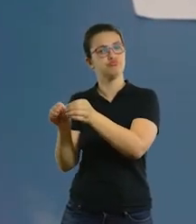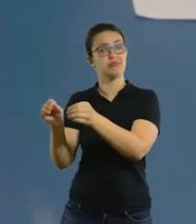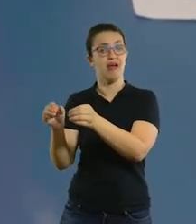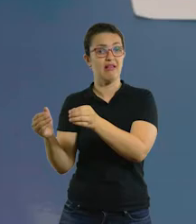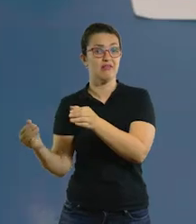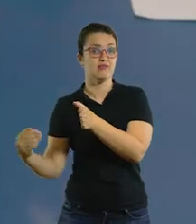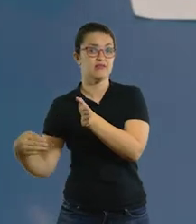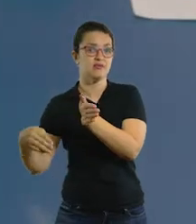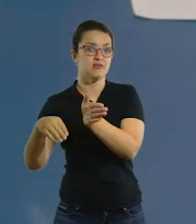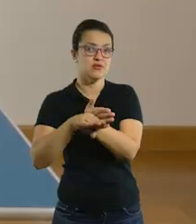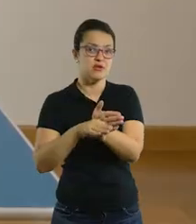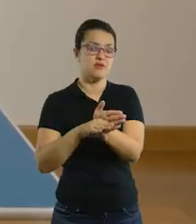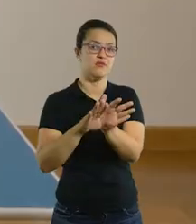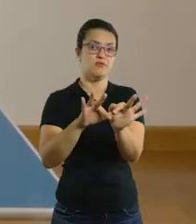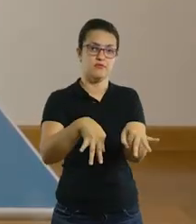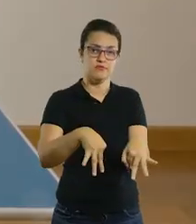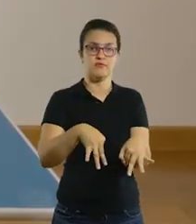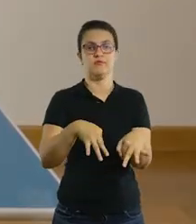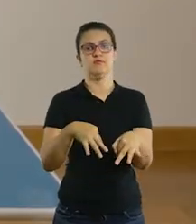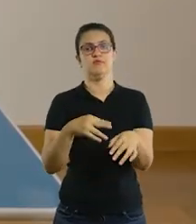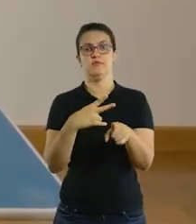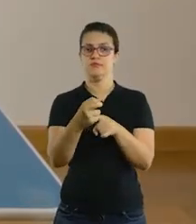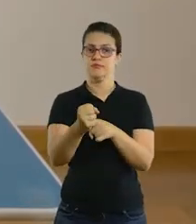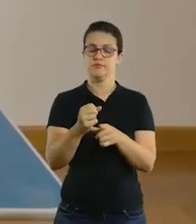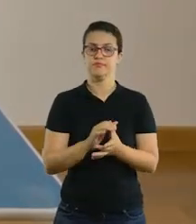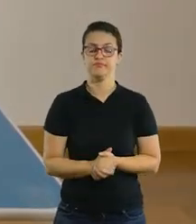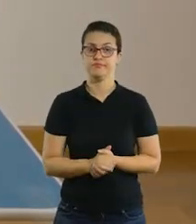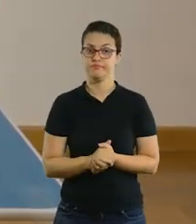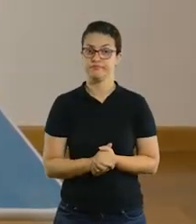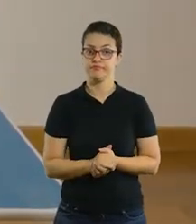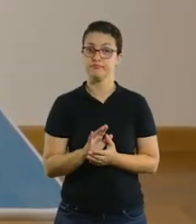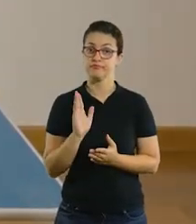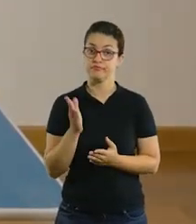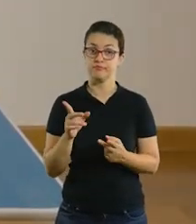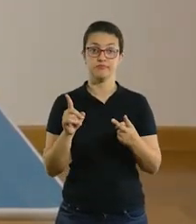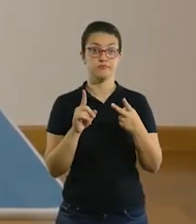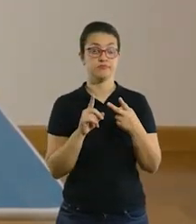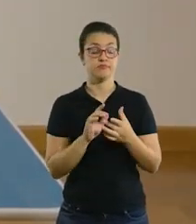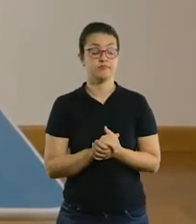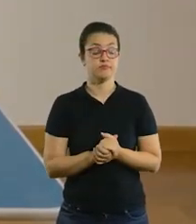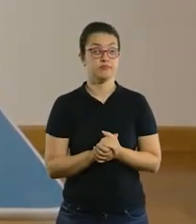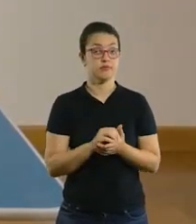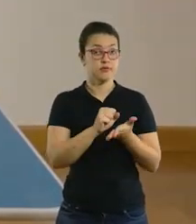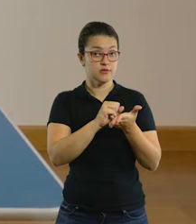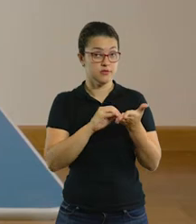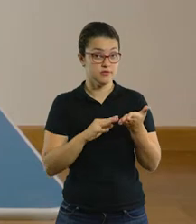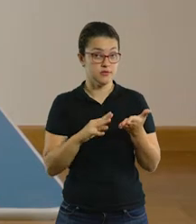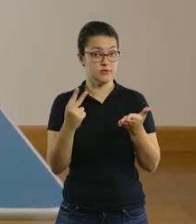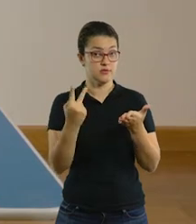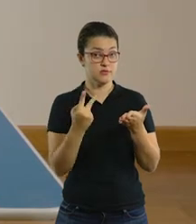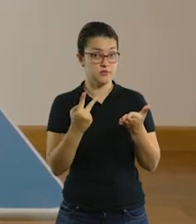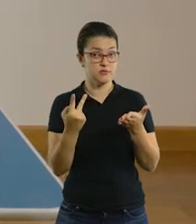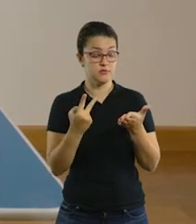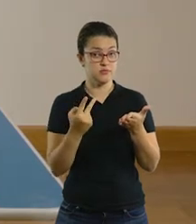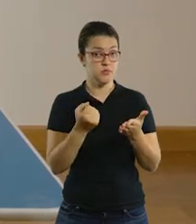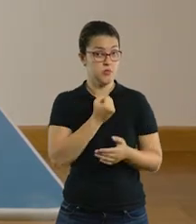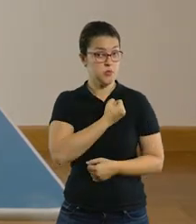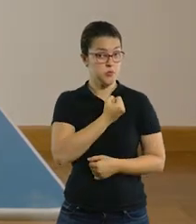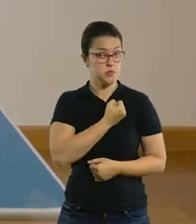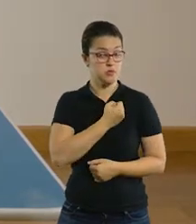dois vai chegar primeiro na reta final, certo? A segunda fase da atividade é assim, os números estão